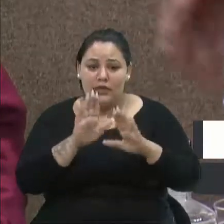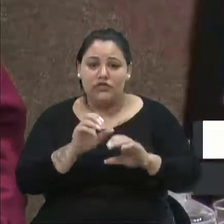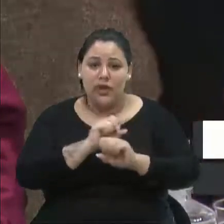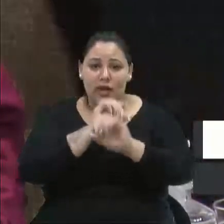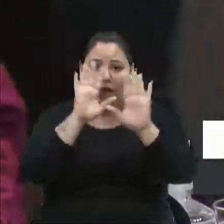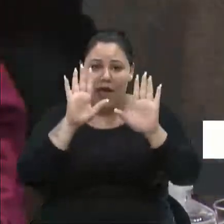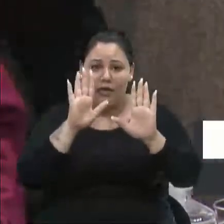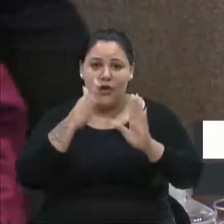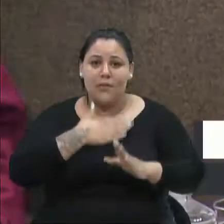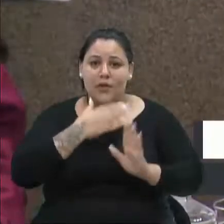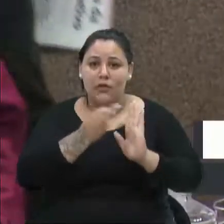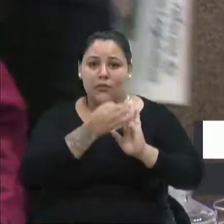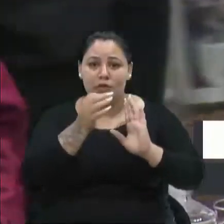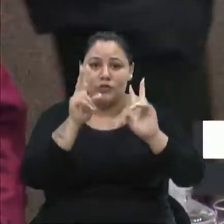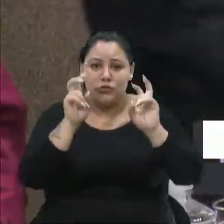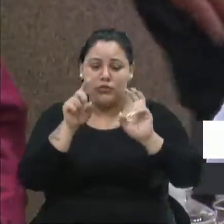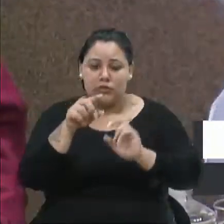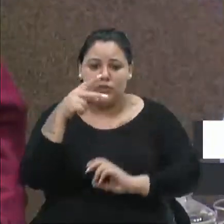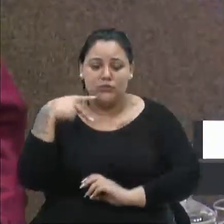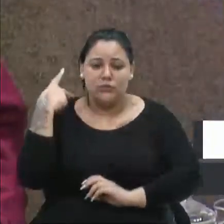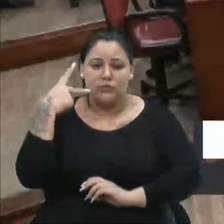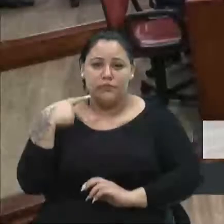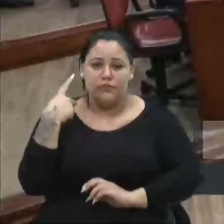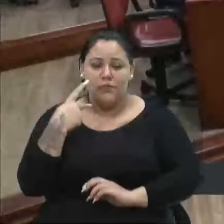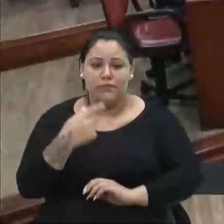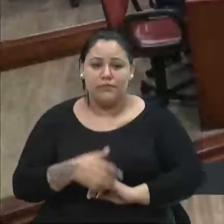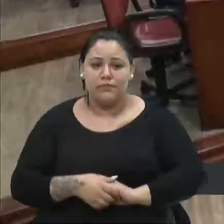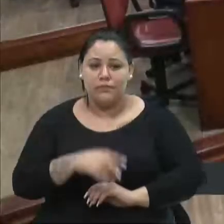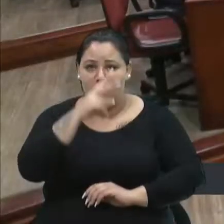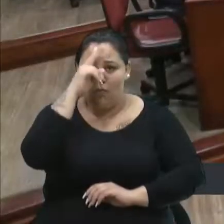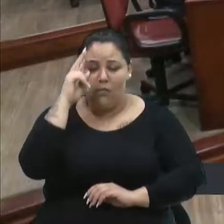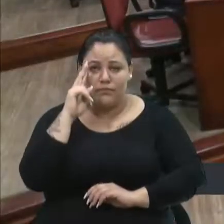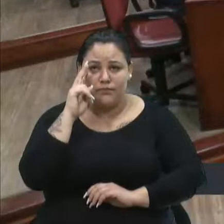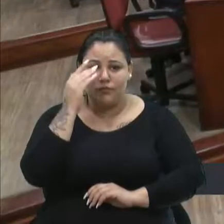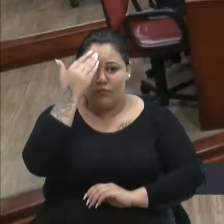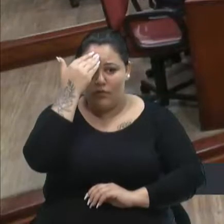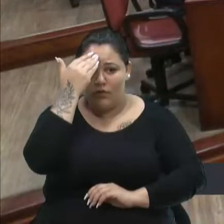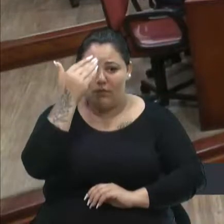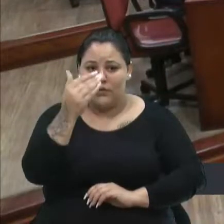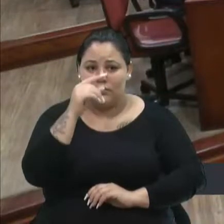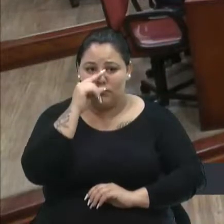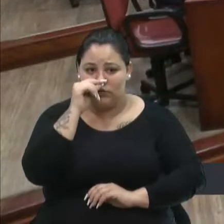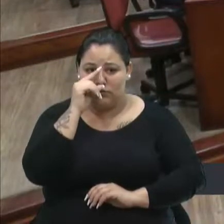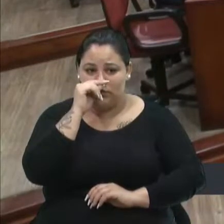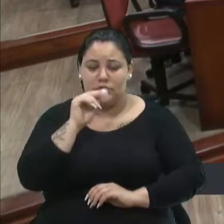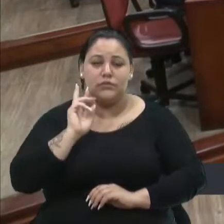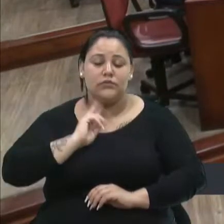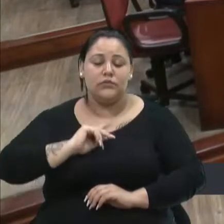posição sobre isso. Obrigado, vereador Velocino. Obrigado, vereador Sandro. Vereador Ricardo, a sua parte.